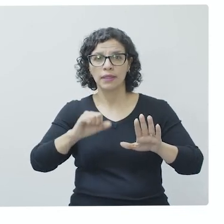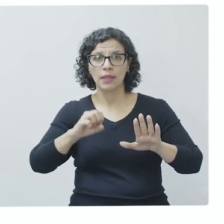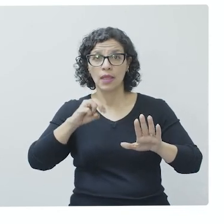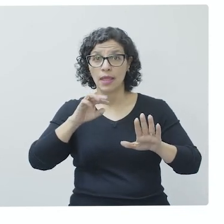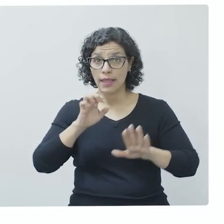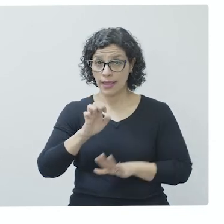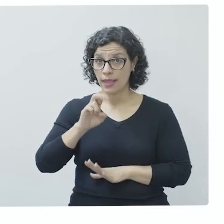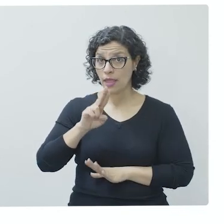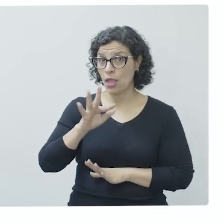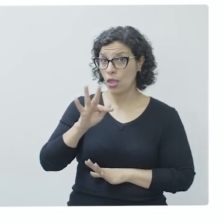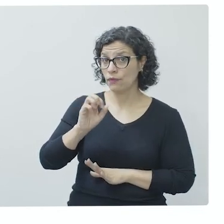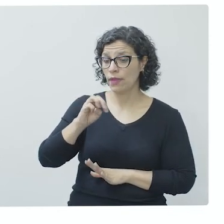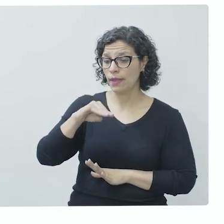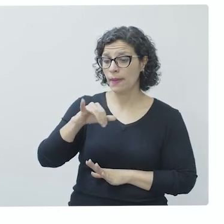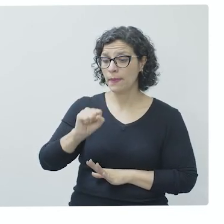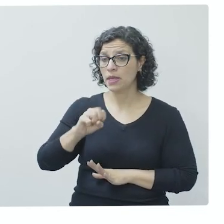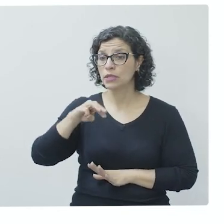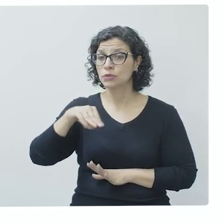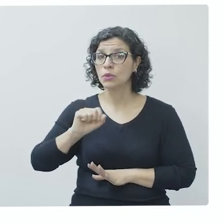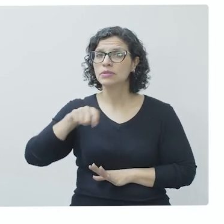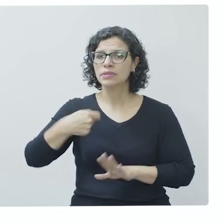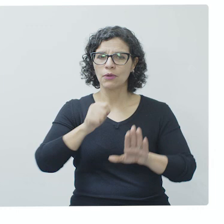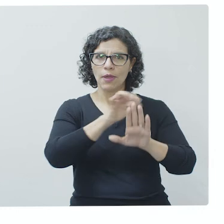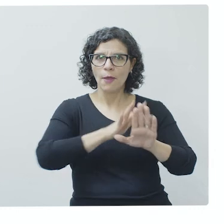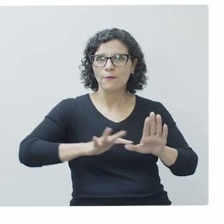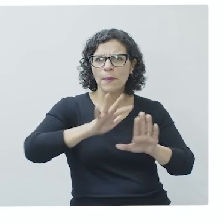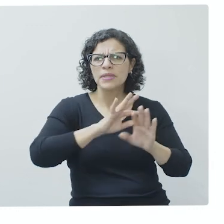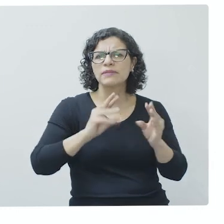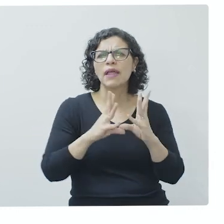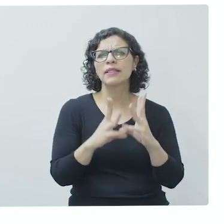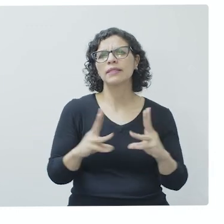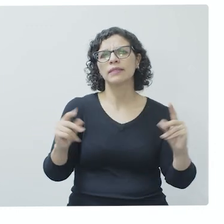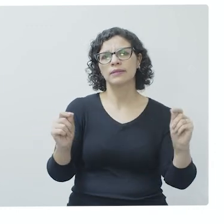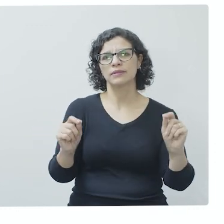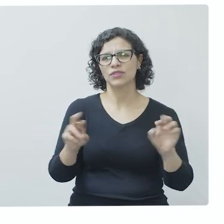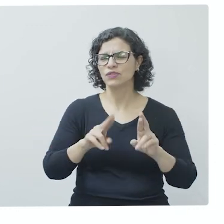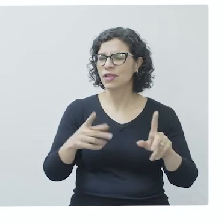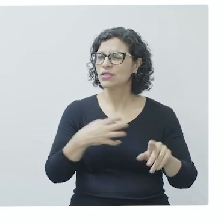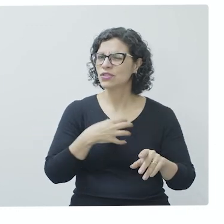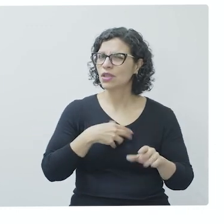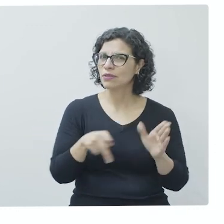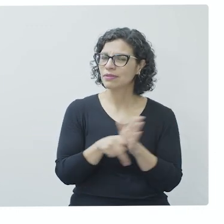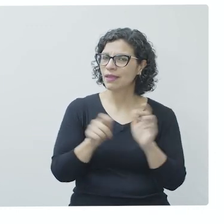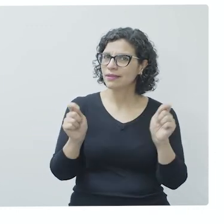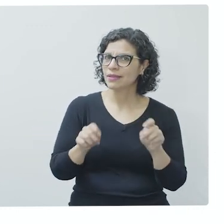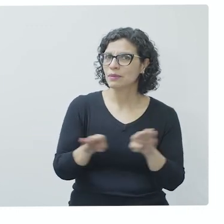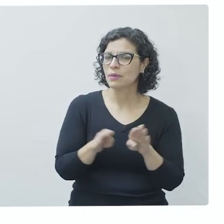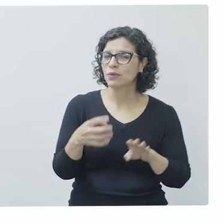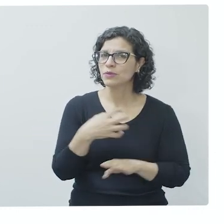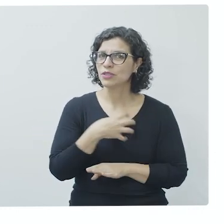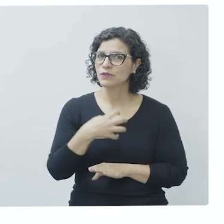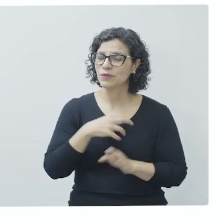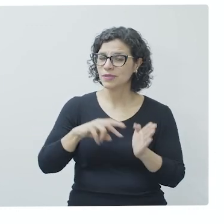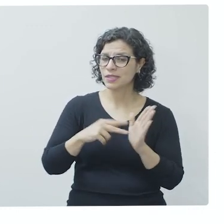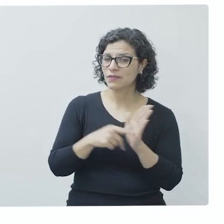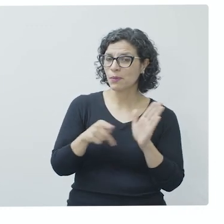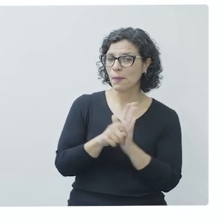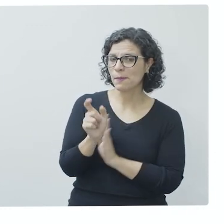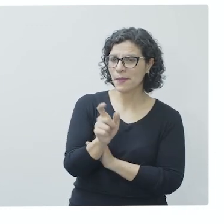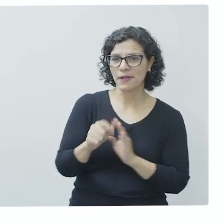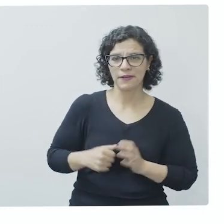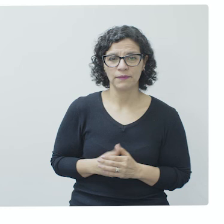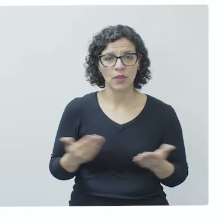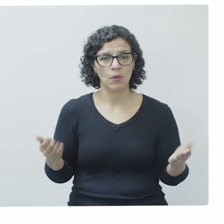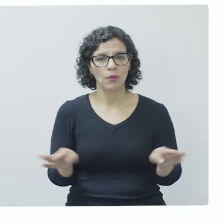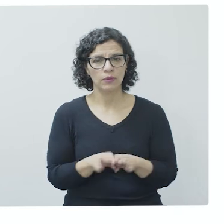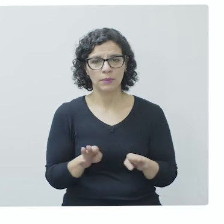chama-se eufemismo, quando eu utilizo uma palavra, né, para suavizar ali o efeito de sentido causado por aquela